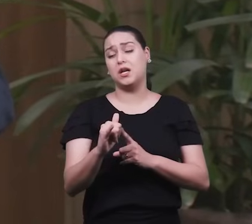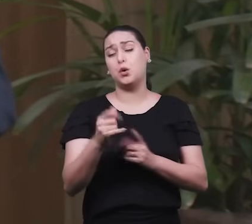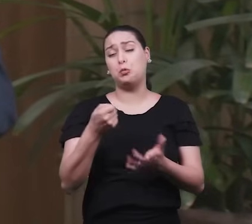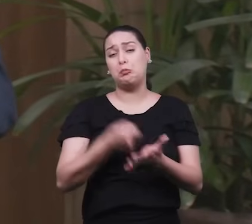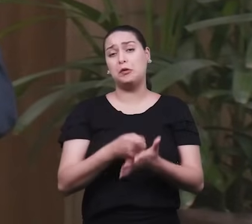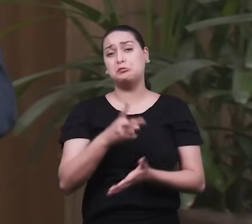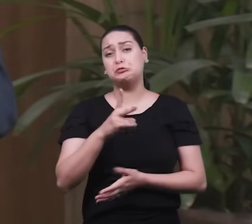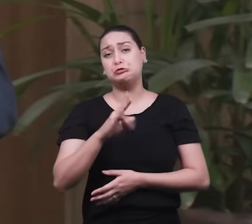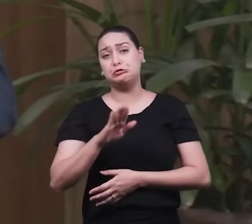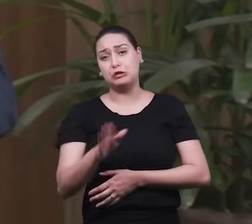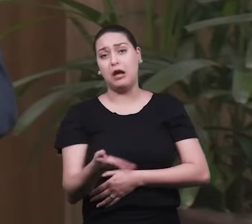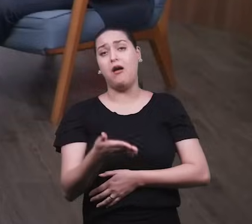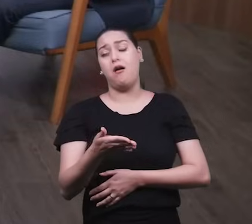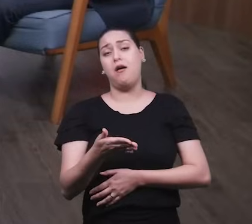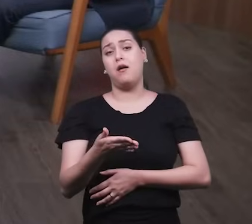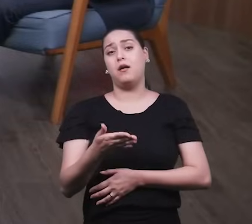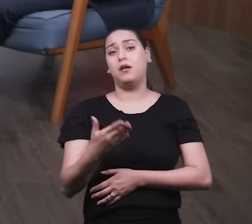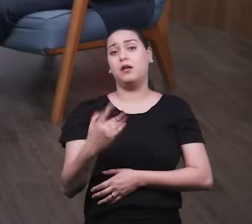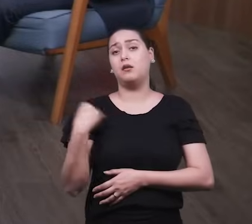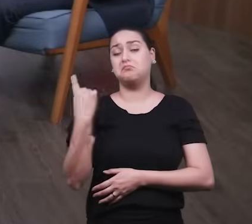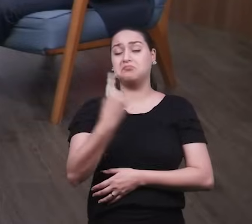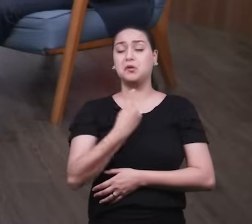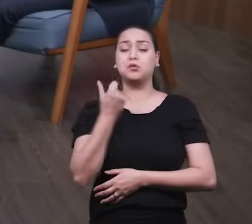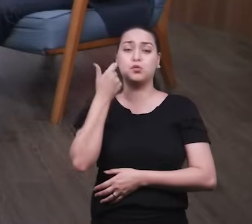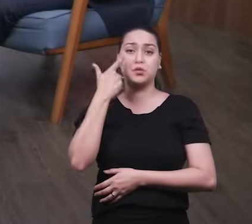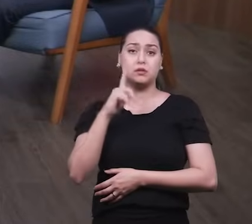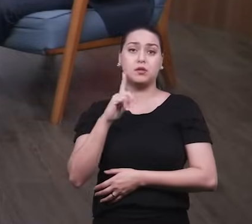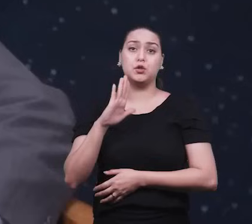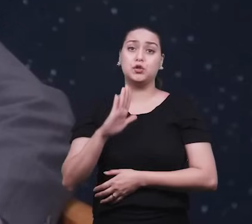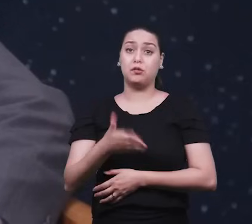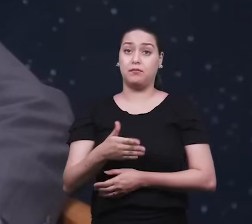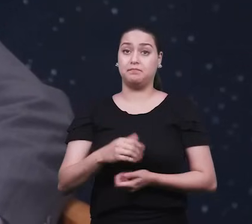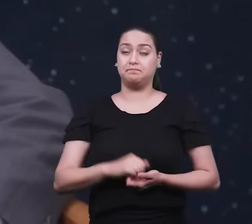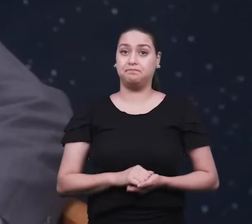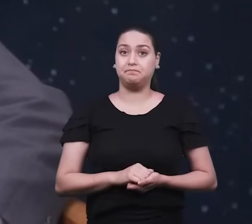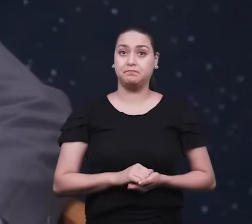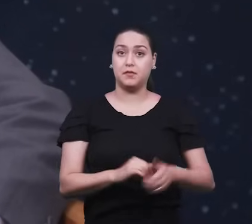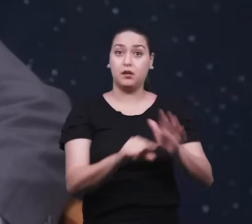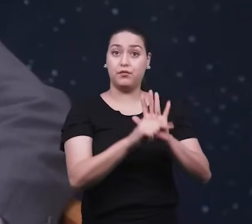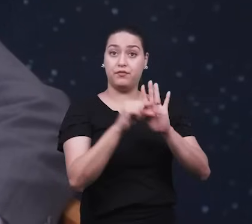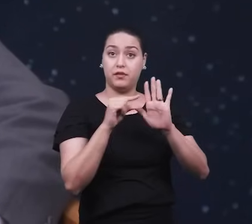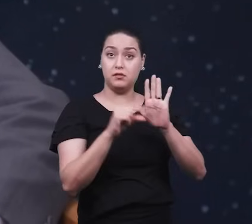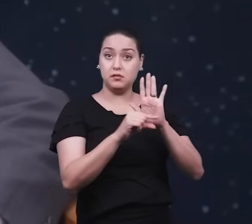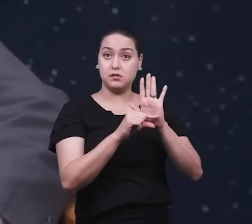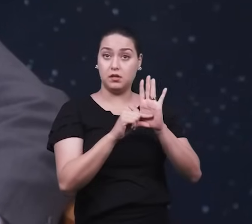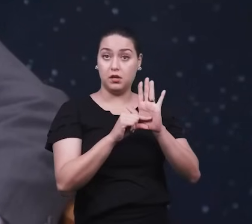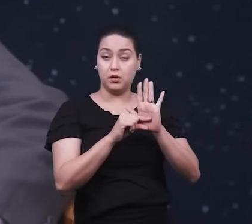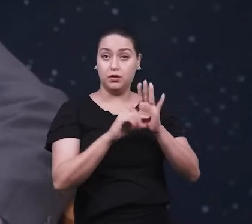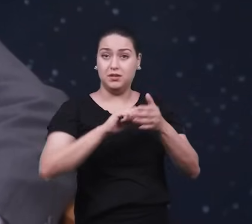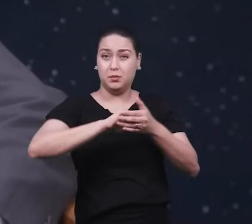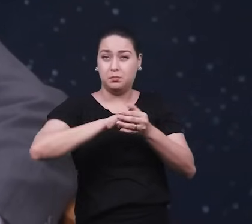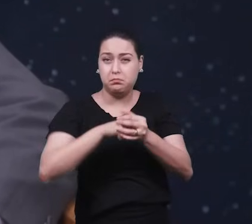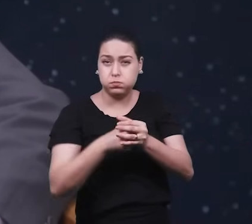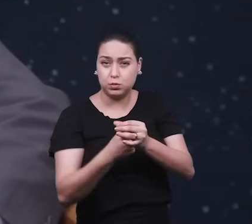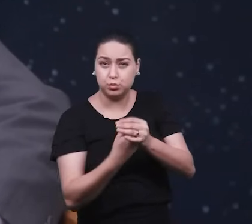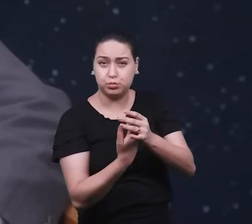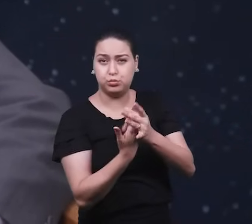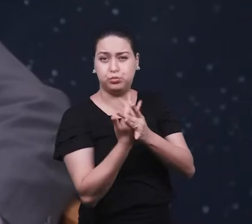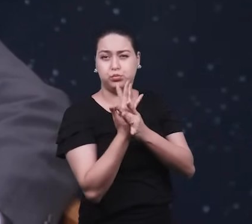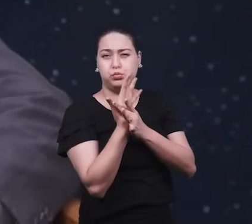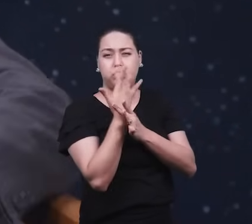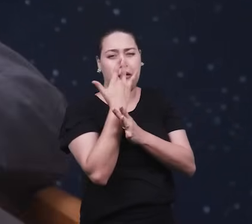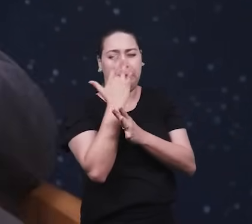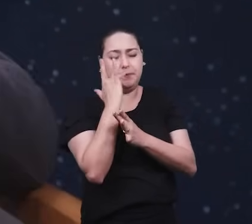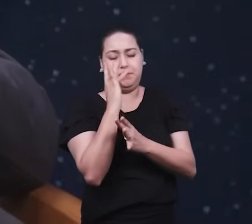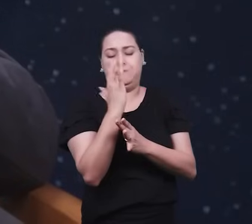nos alcançou? O versículo é direto naquilo que representa a mirra, porque a mirra